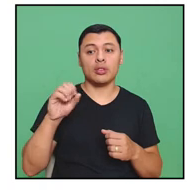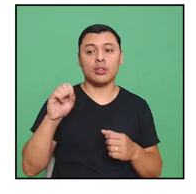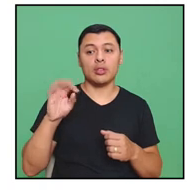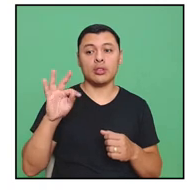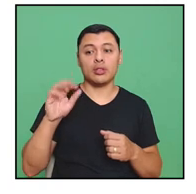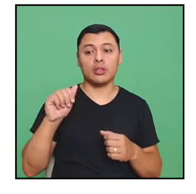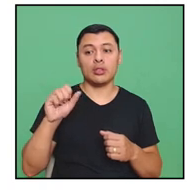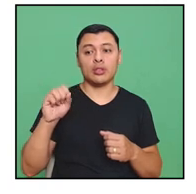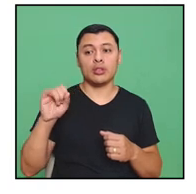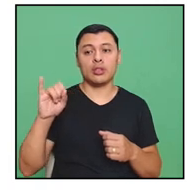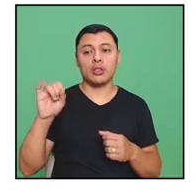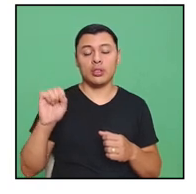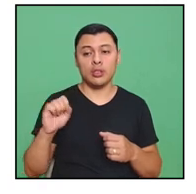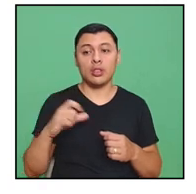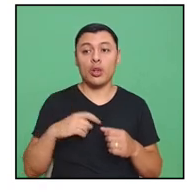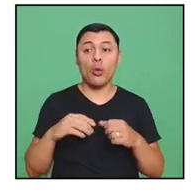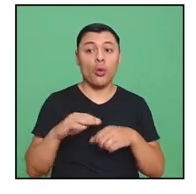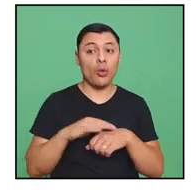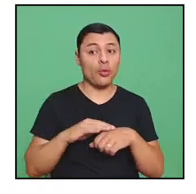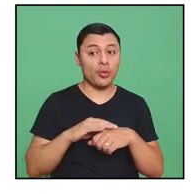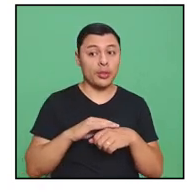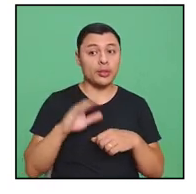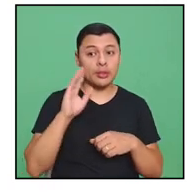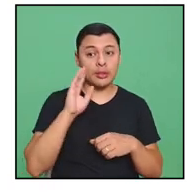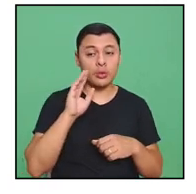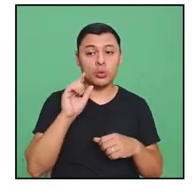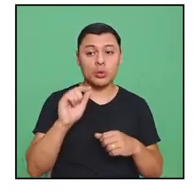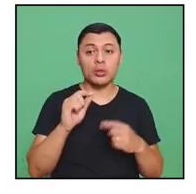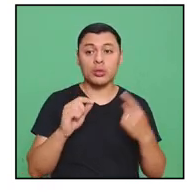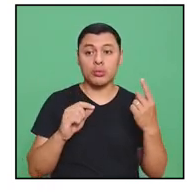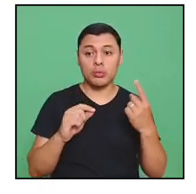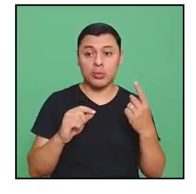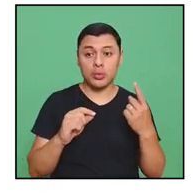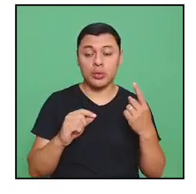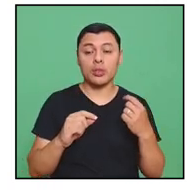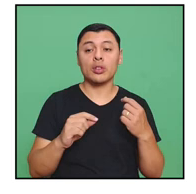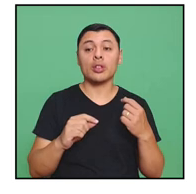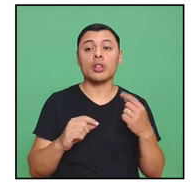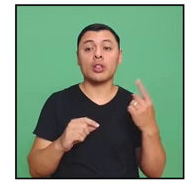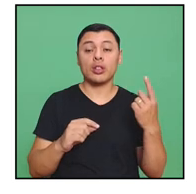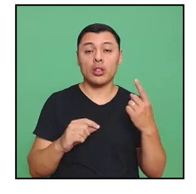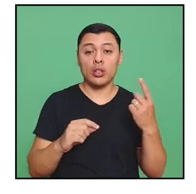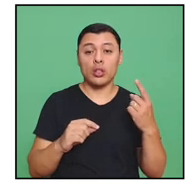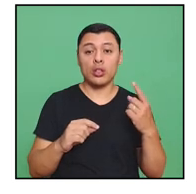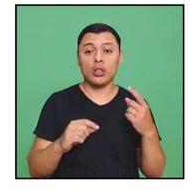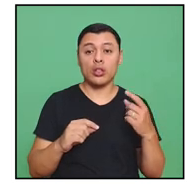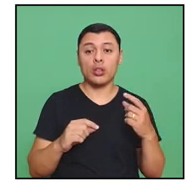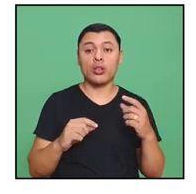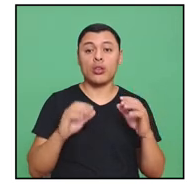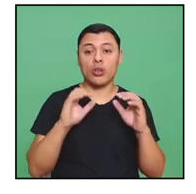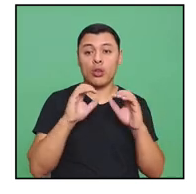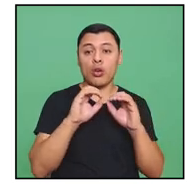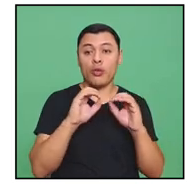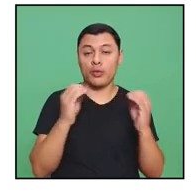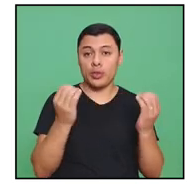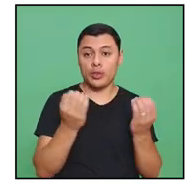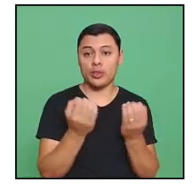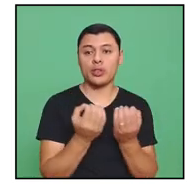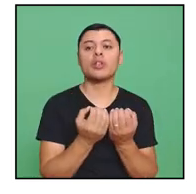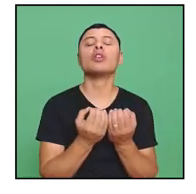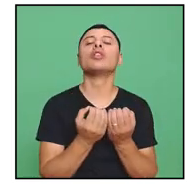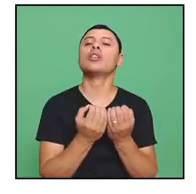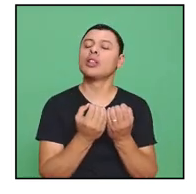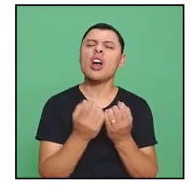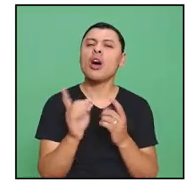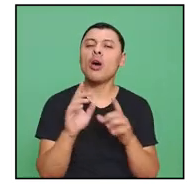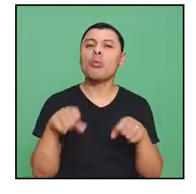umas conversas bem interessantes. A primeira é uma oficina. Desculpa, passou uma moto aqui. Primeiro é uma Perdão, oficina, desculpa. às 11. Ah, nada. Não, passou uma moto